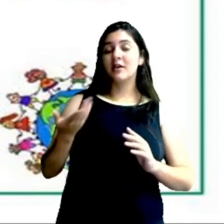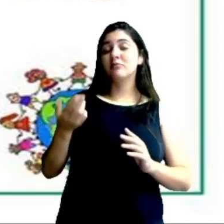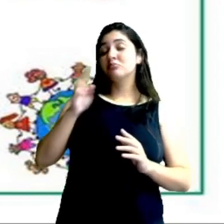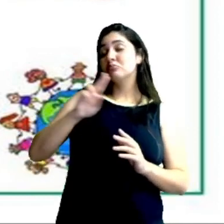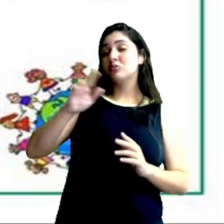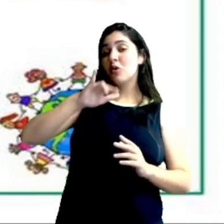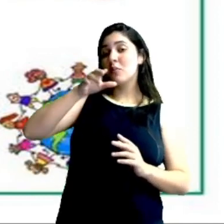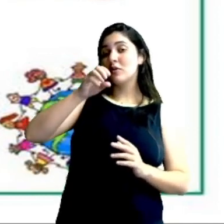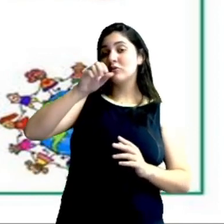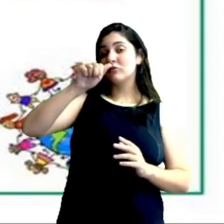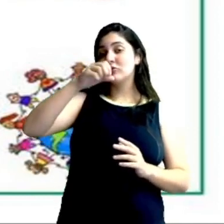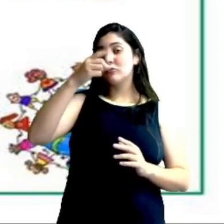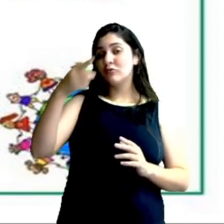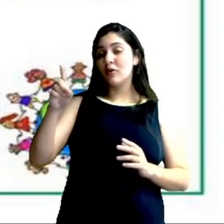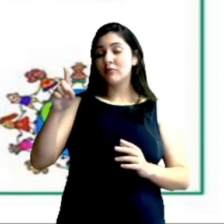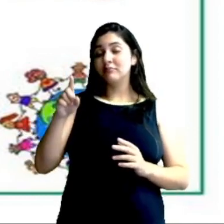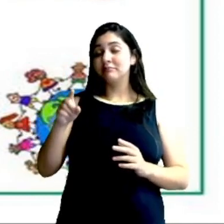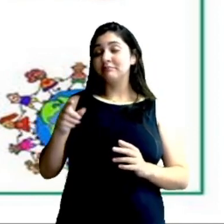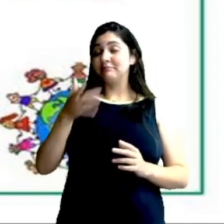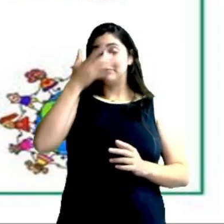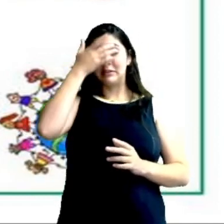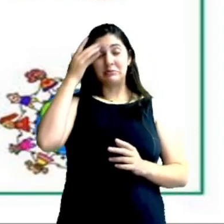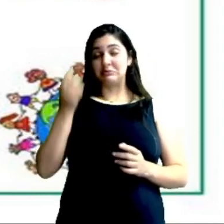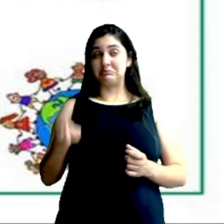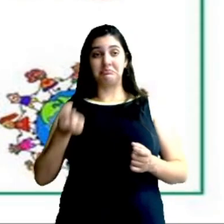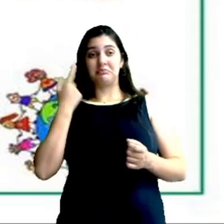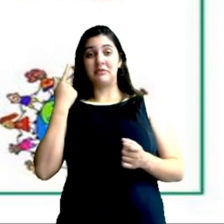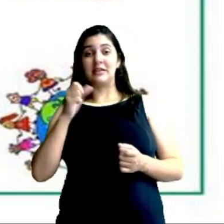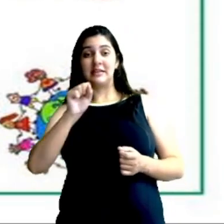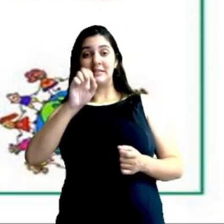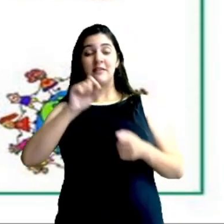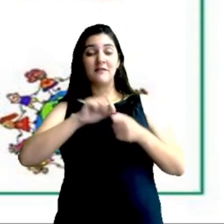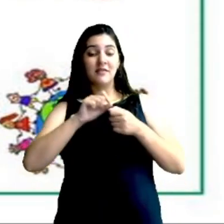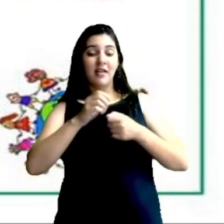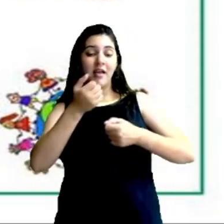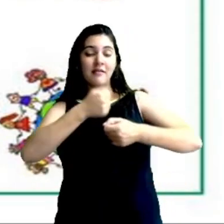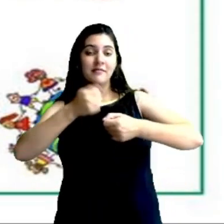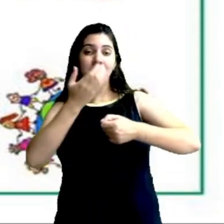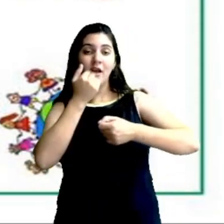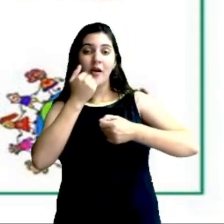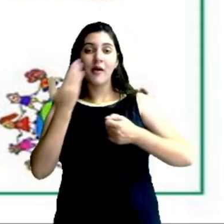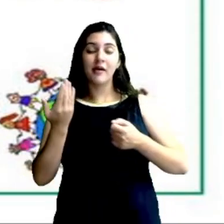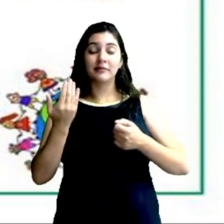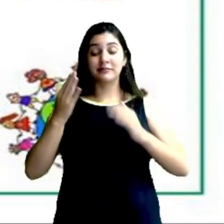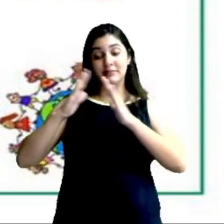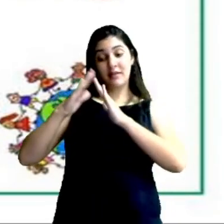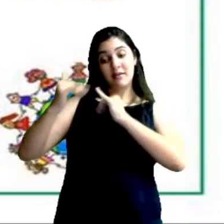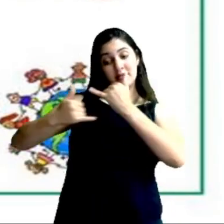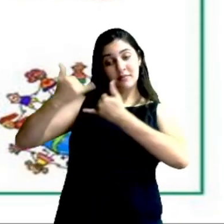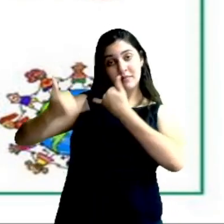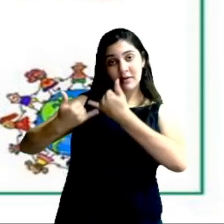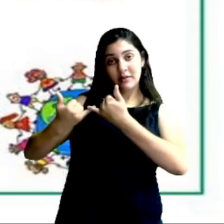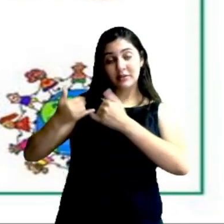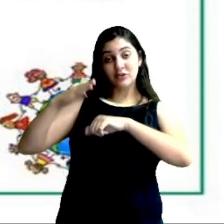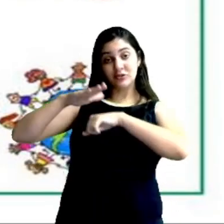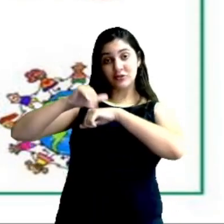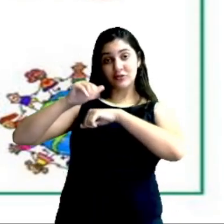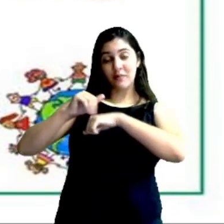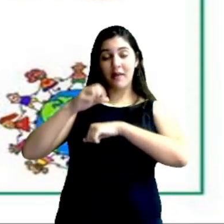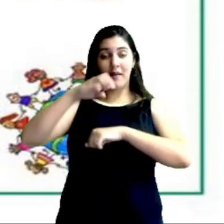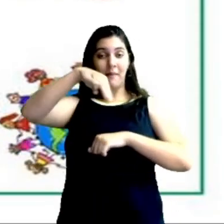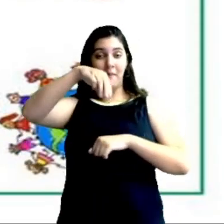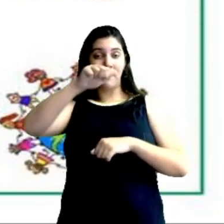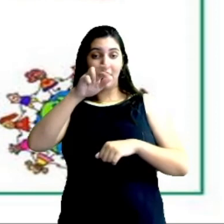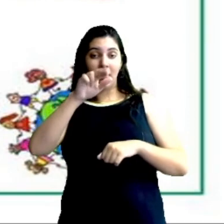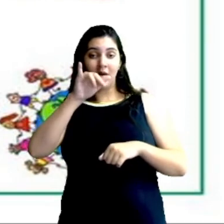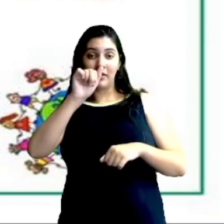Joãozinho e ninguém estranhar se fizer um jantarzinho e na casinha for brincar É somar